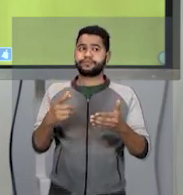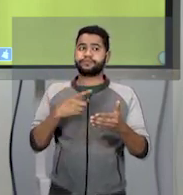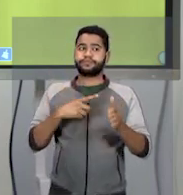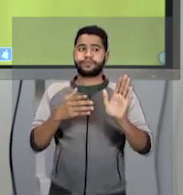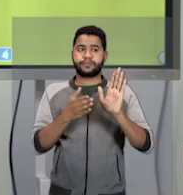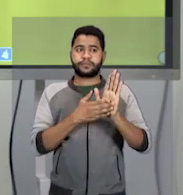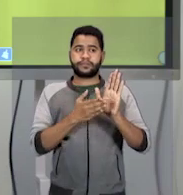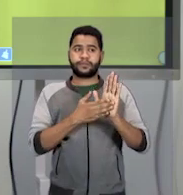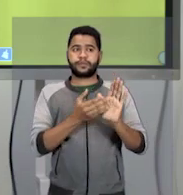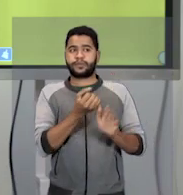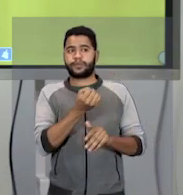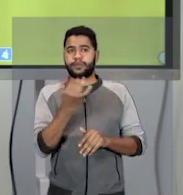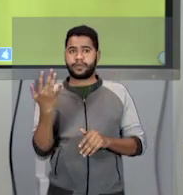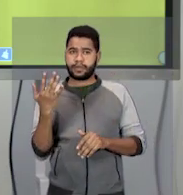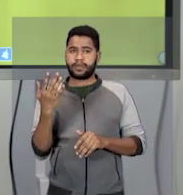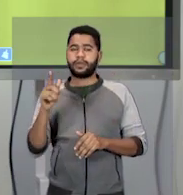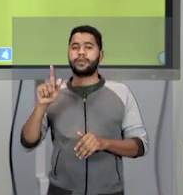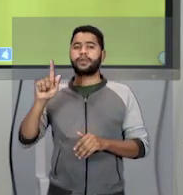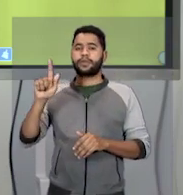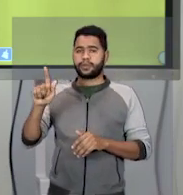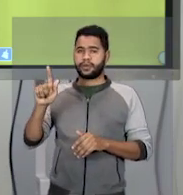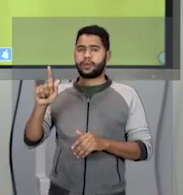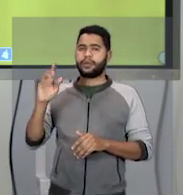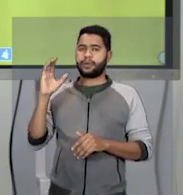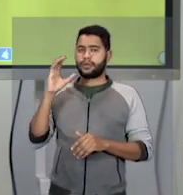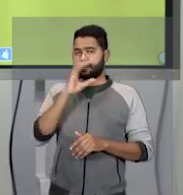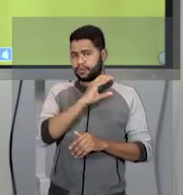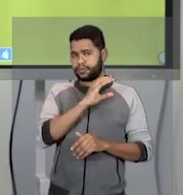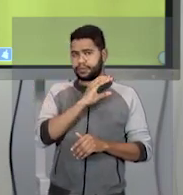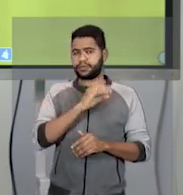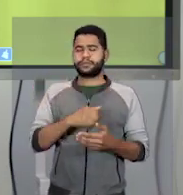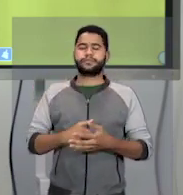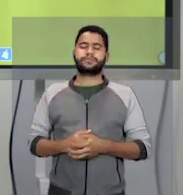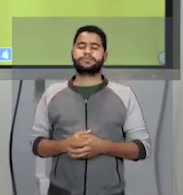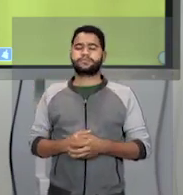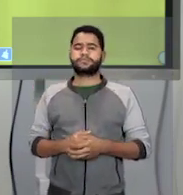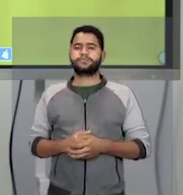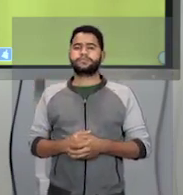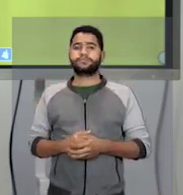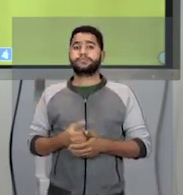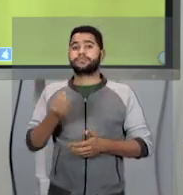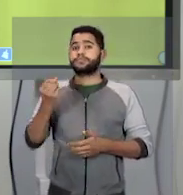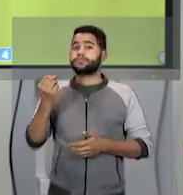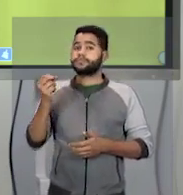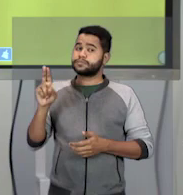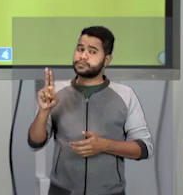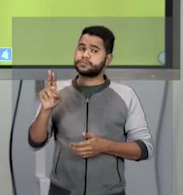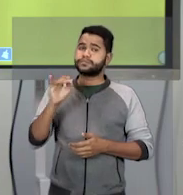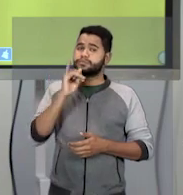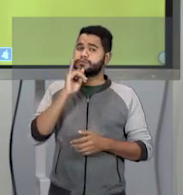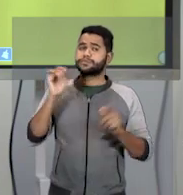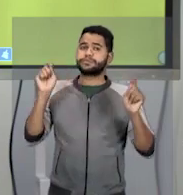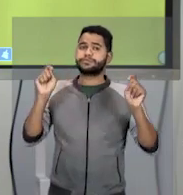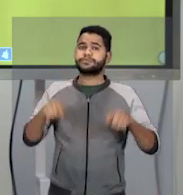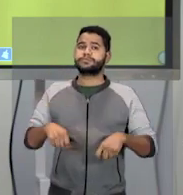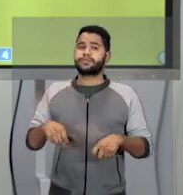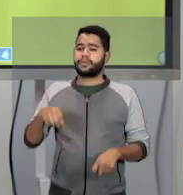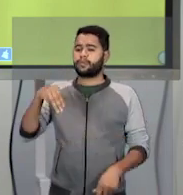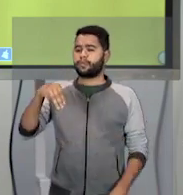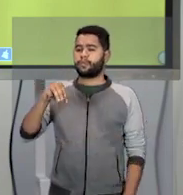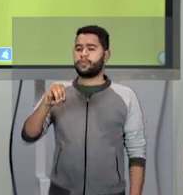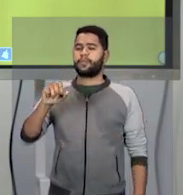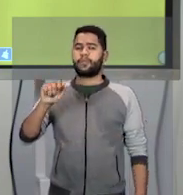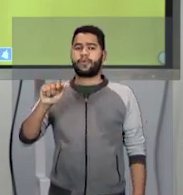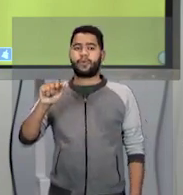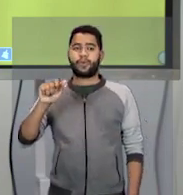trata a quantidade de gramas que serão aquecidas a cada grau Celsius, ou se for a capacidade molar,